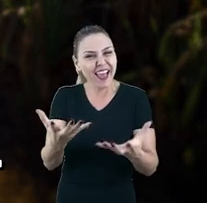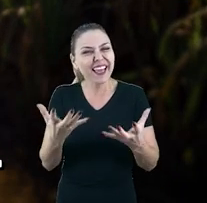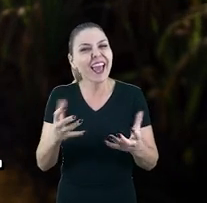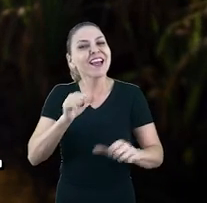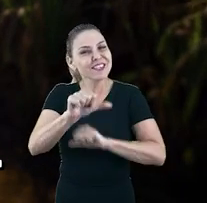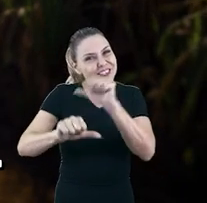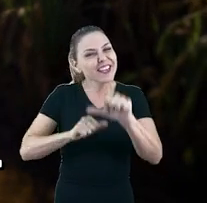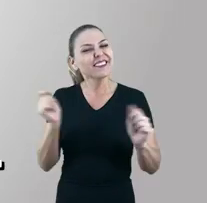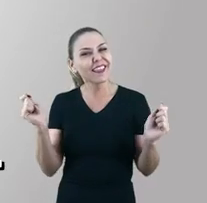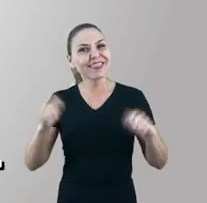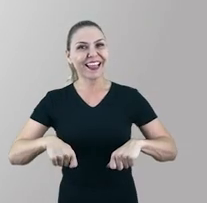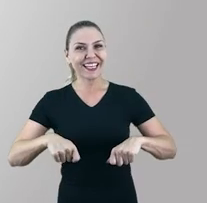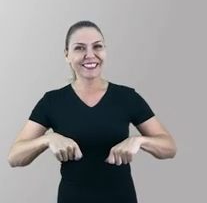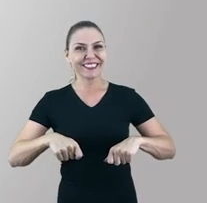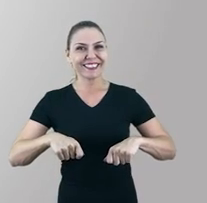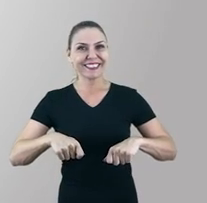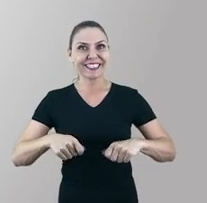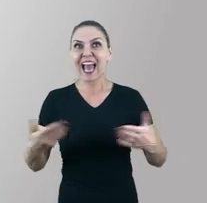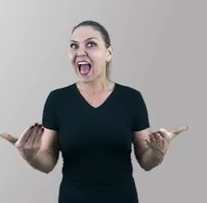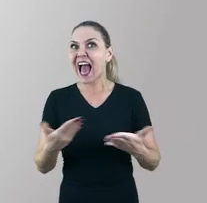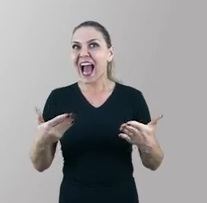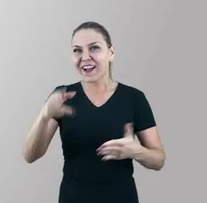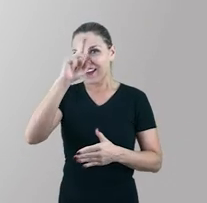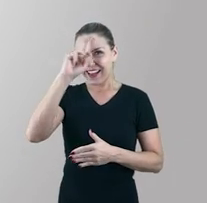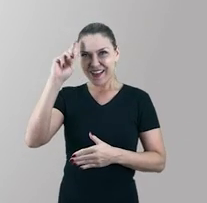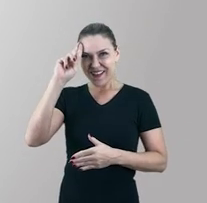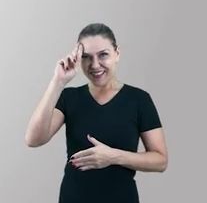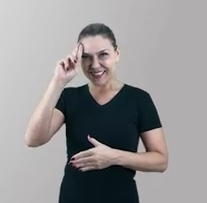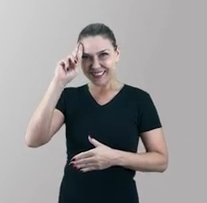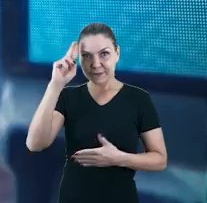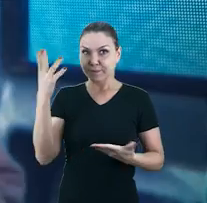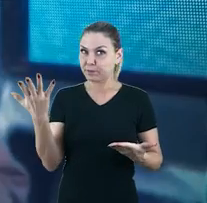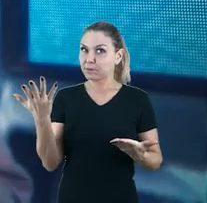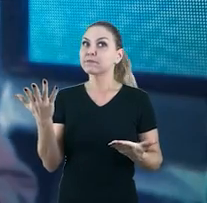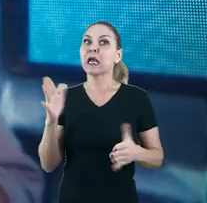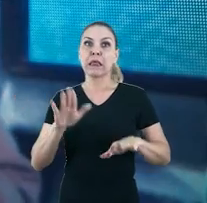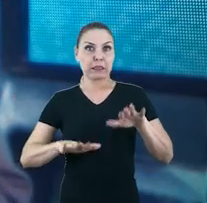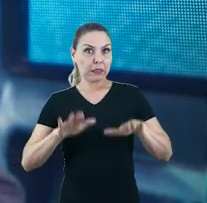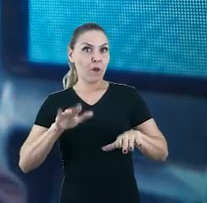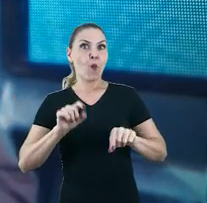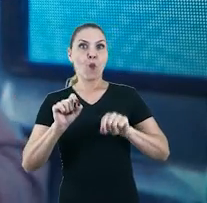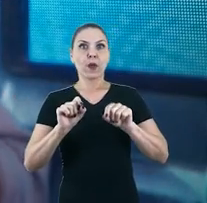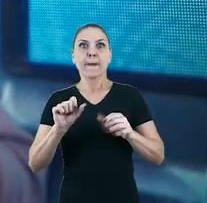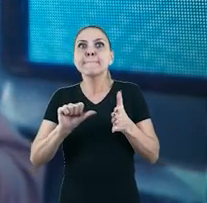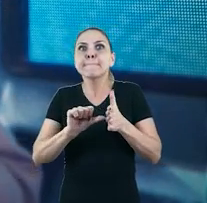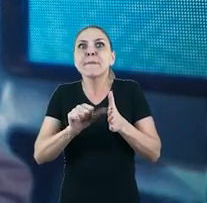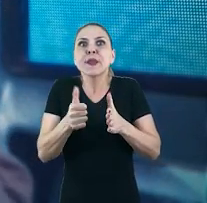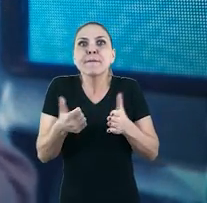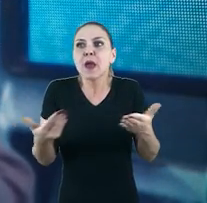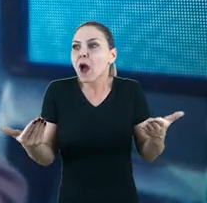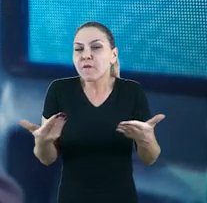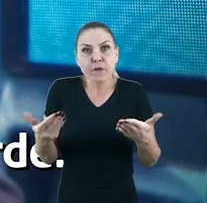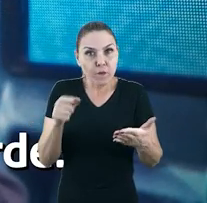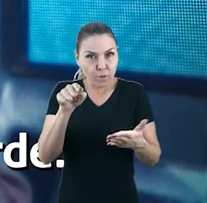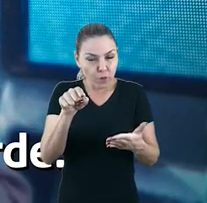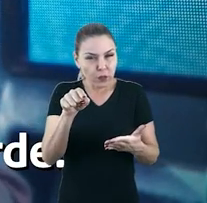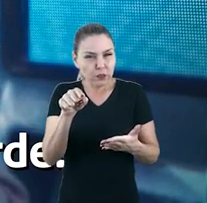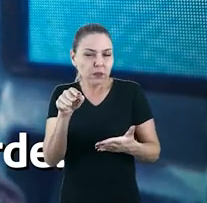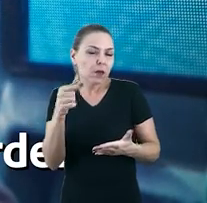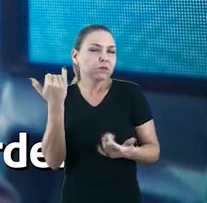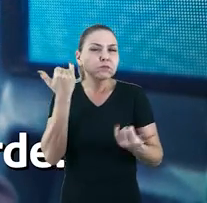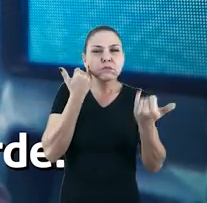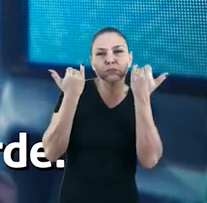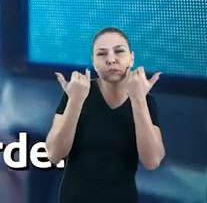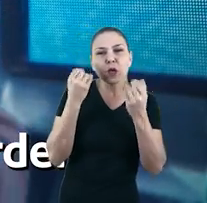quer, a gente pode. Agora é Rock. Provavelmente, essa é a primeira vez que você